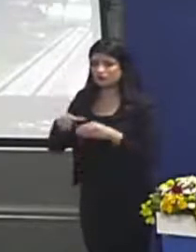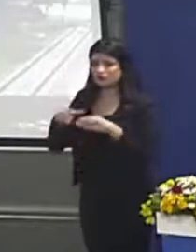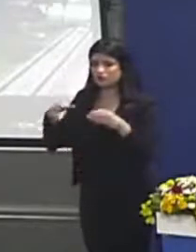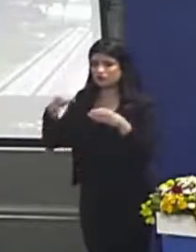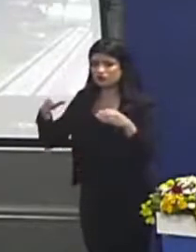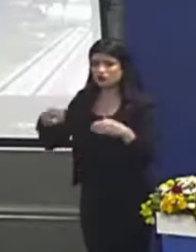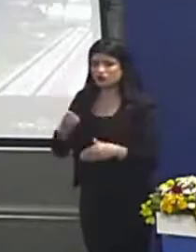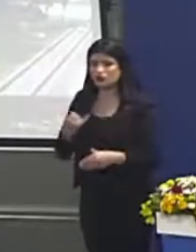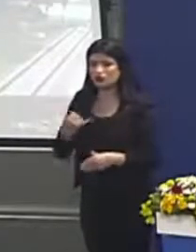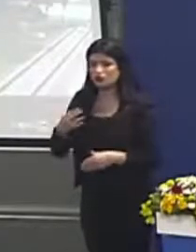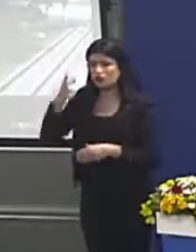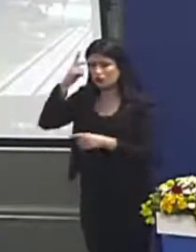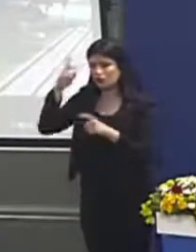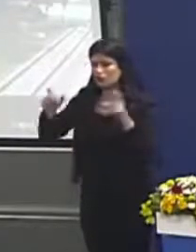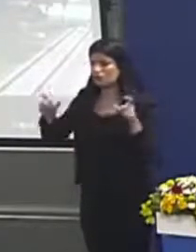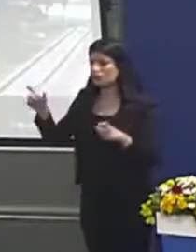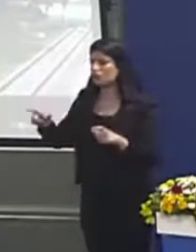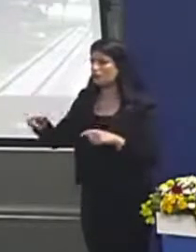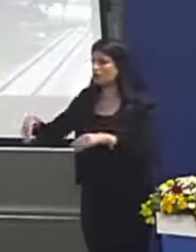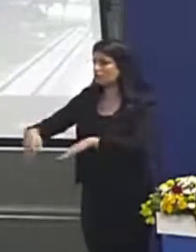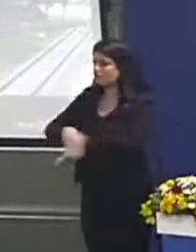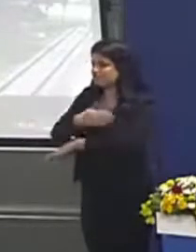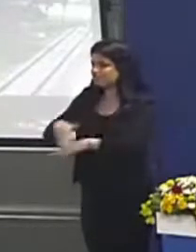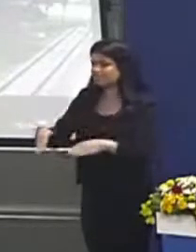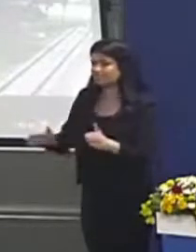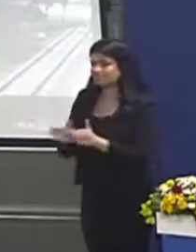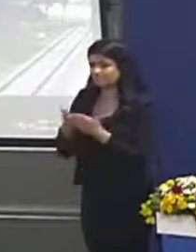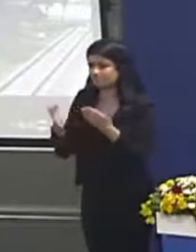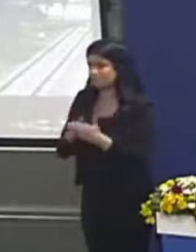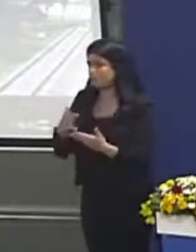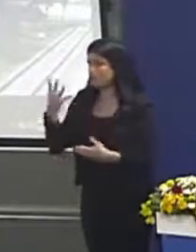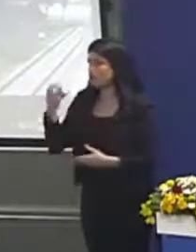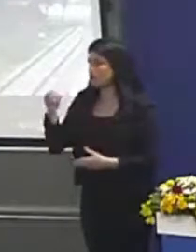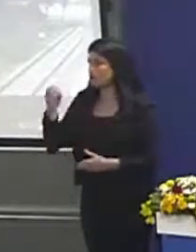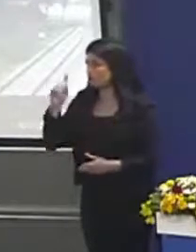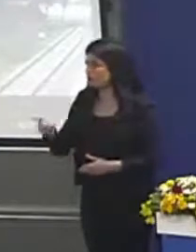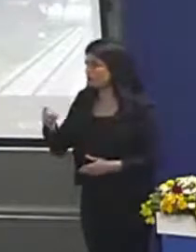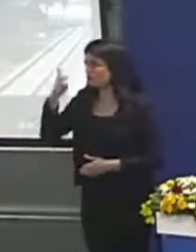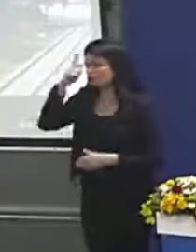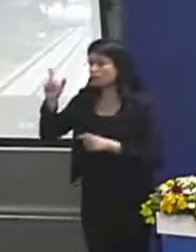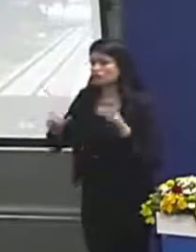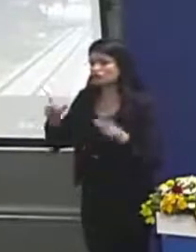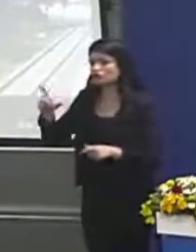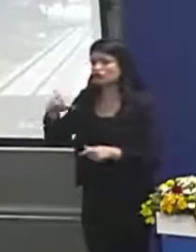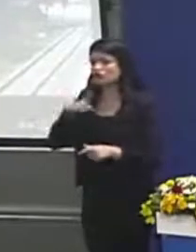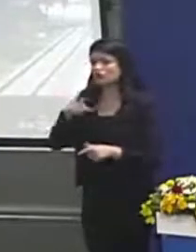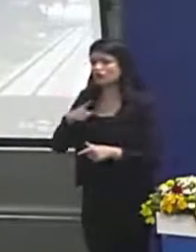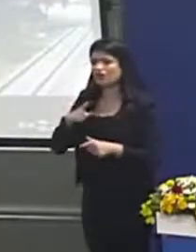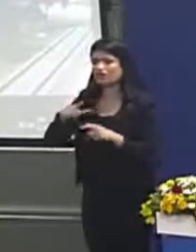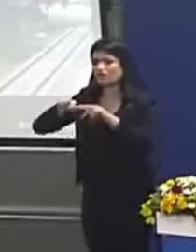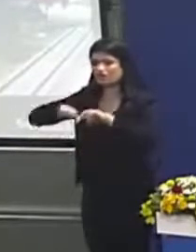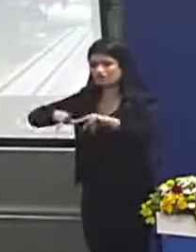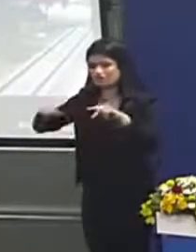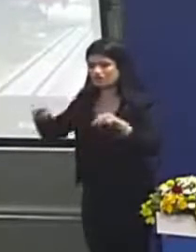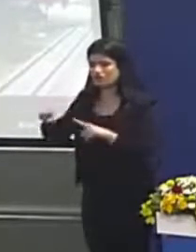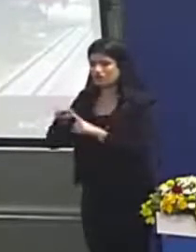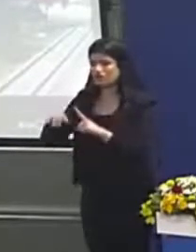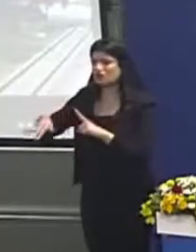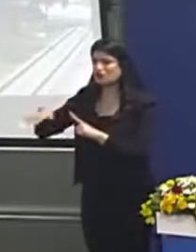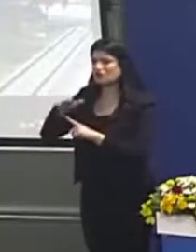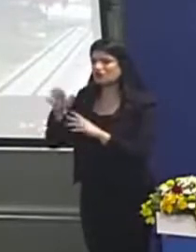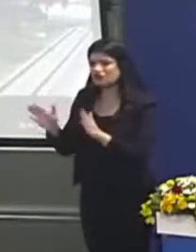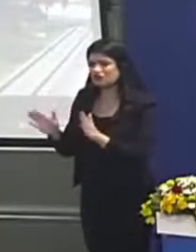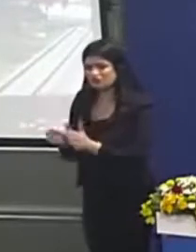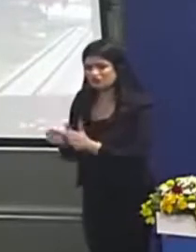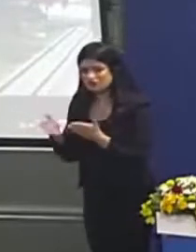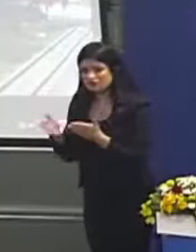número de pessoas vivendo em situação de rua. Cerca de 40 mil vivem em extrema vulnerabilidade social e,